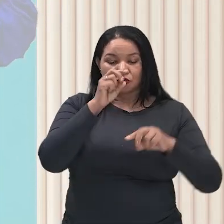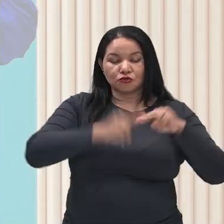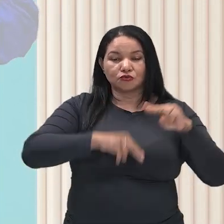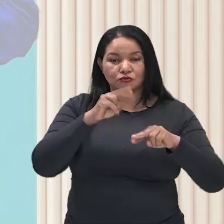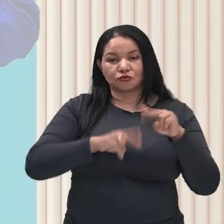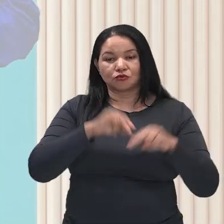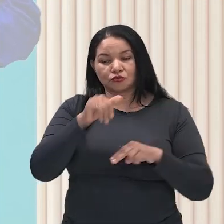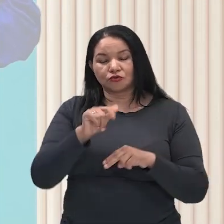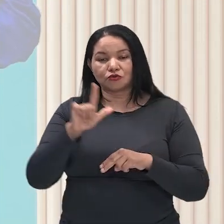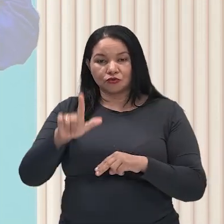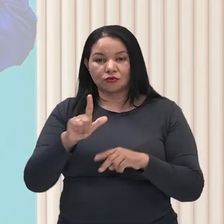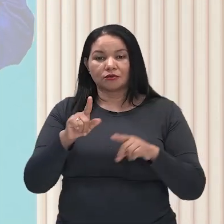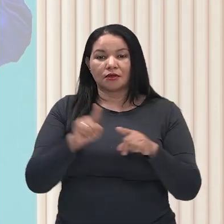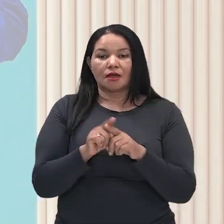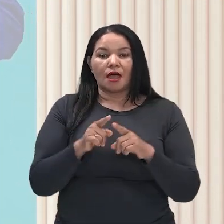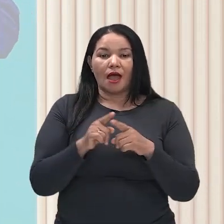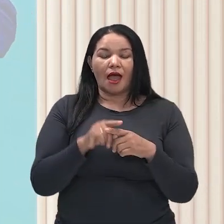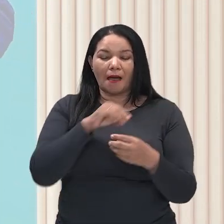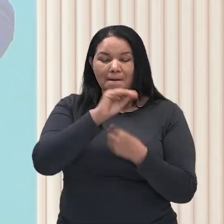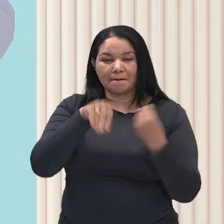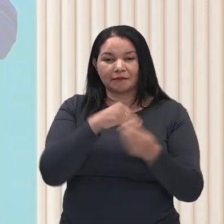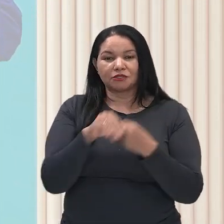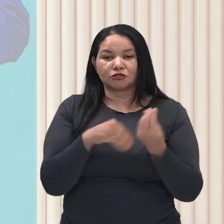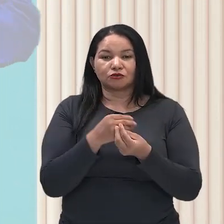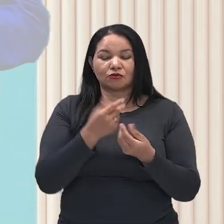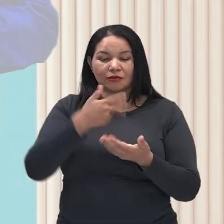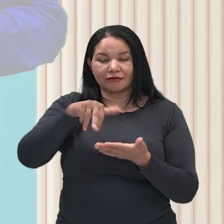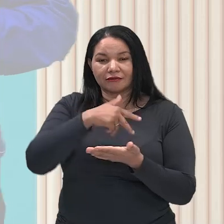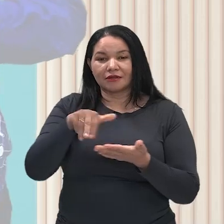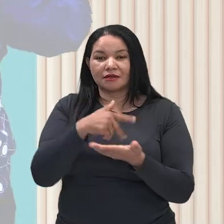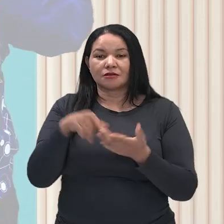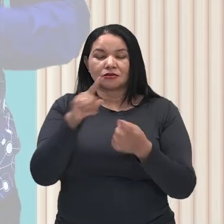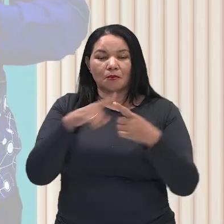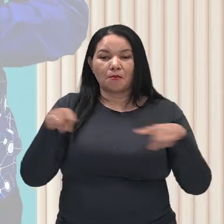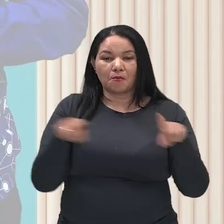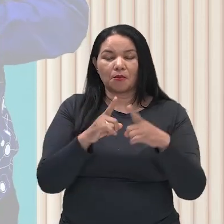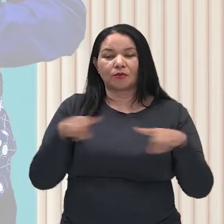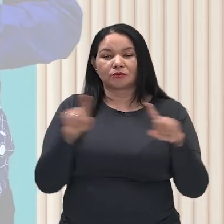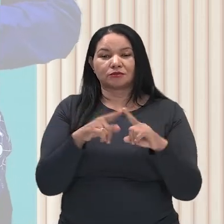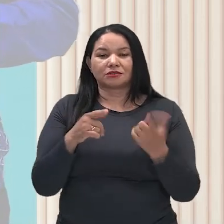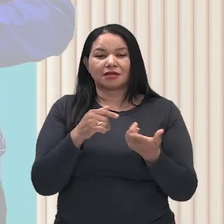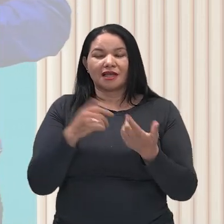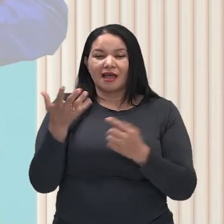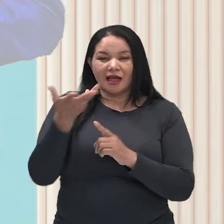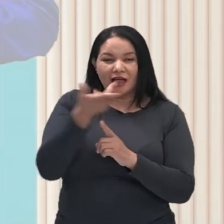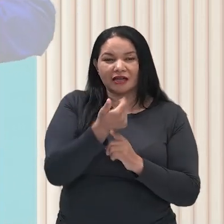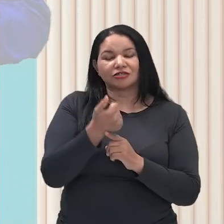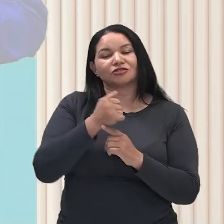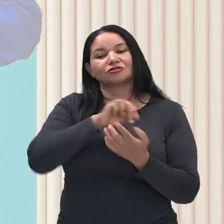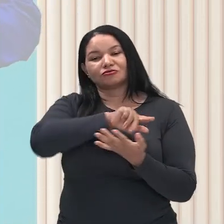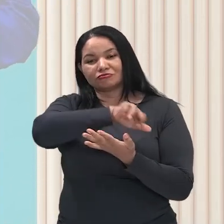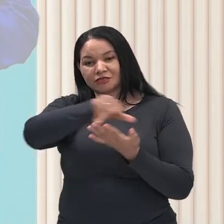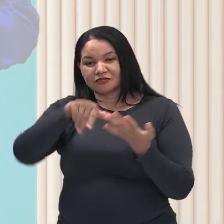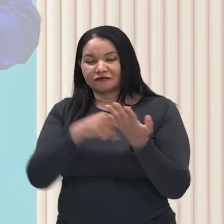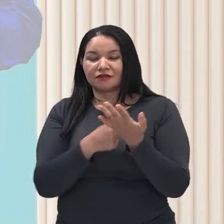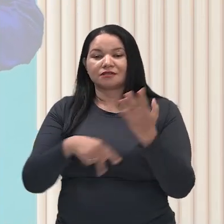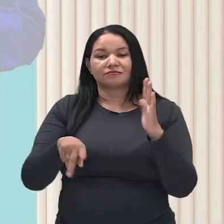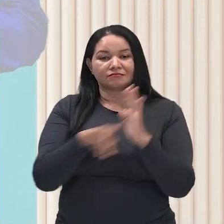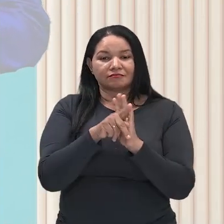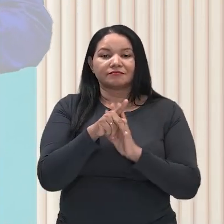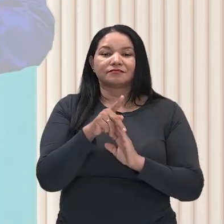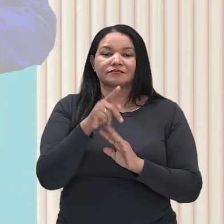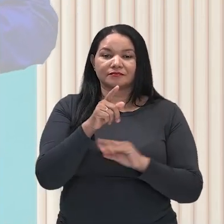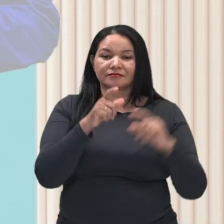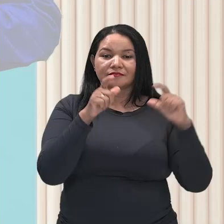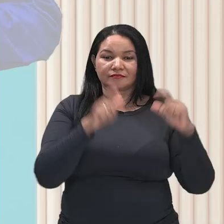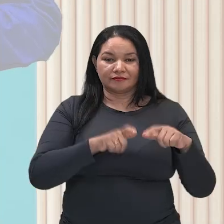de dança, música, teatro, arte, crenças e performance ganham vida nesta grande celebração